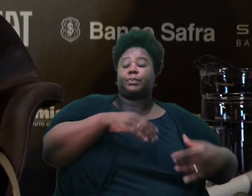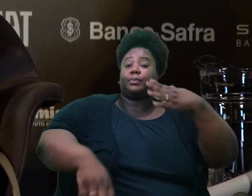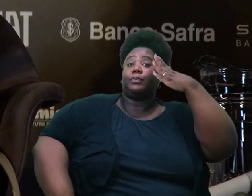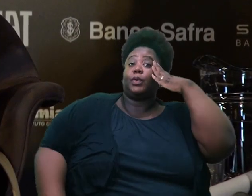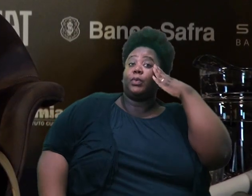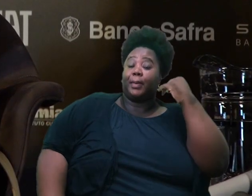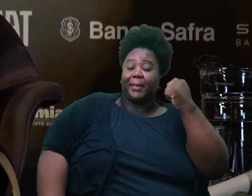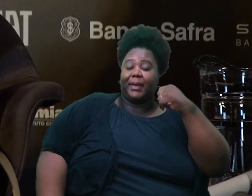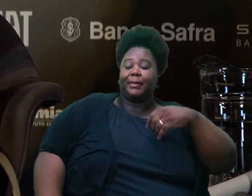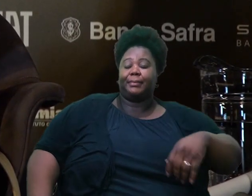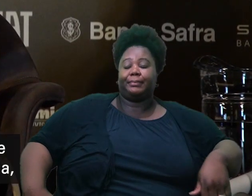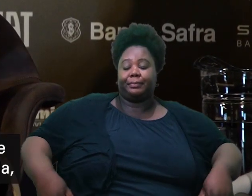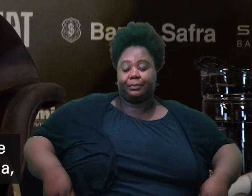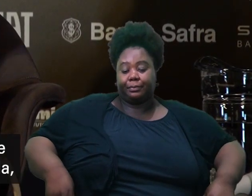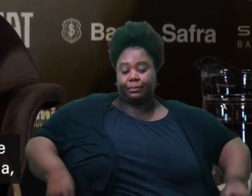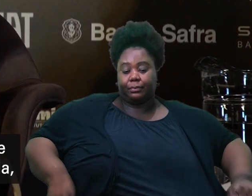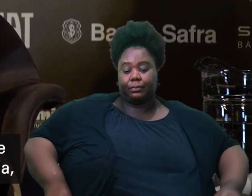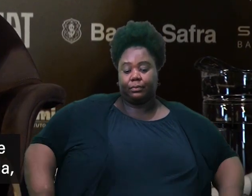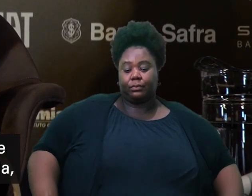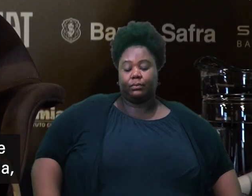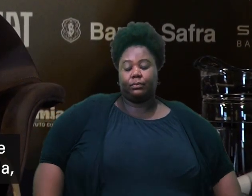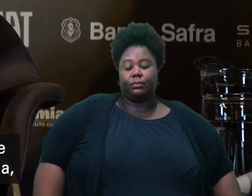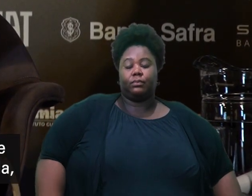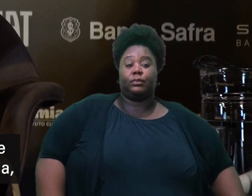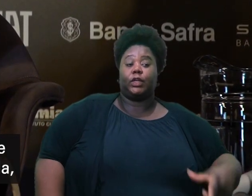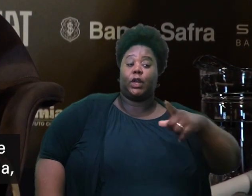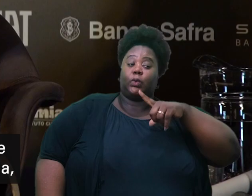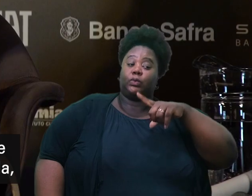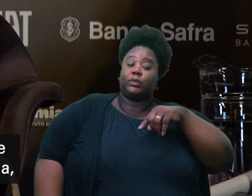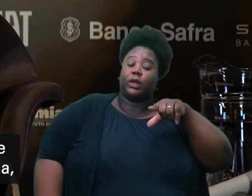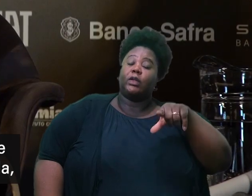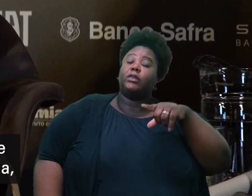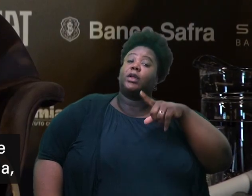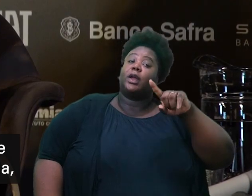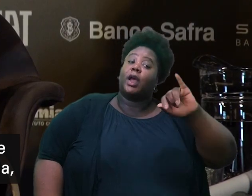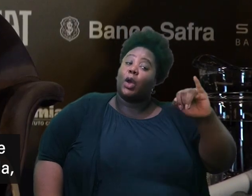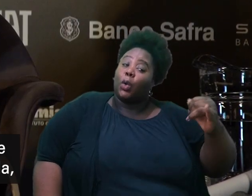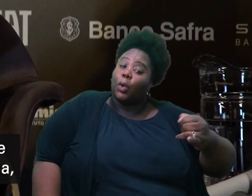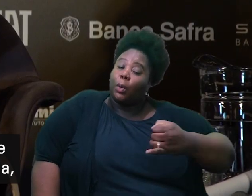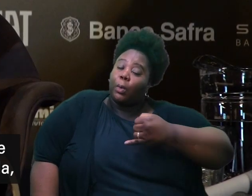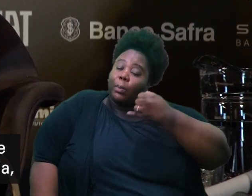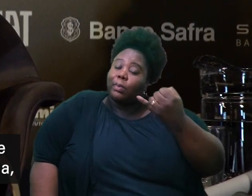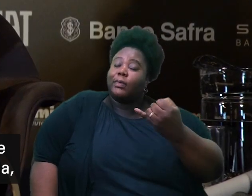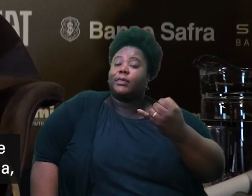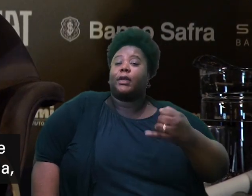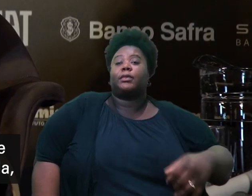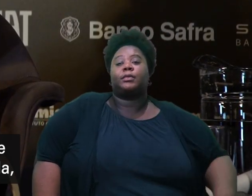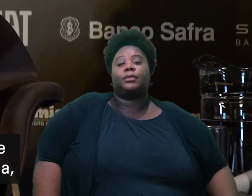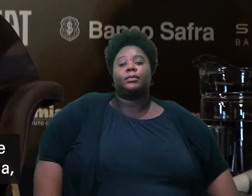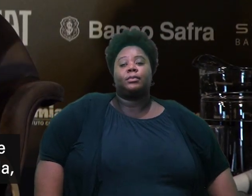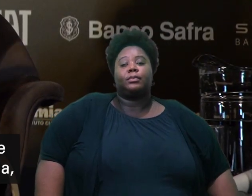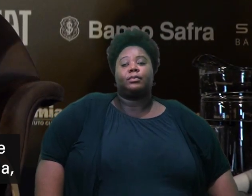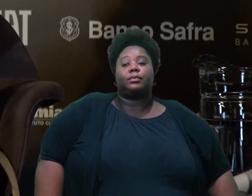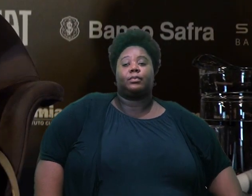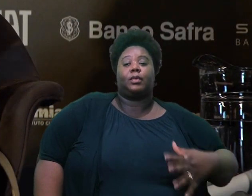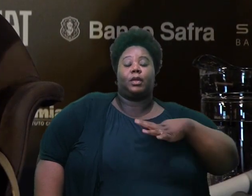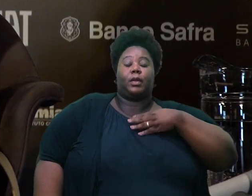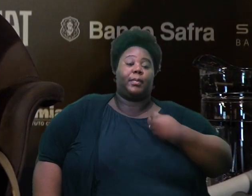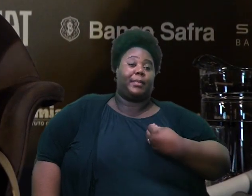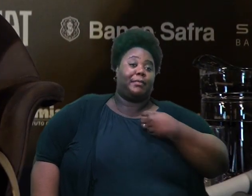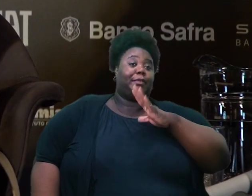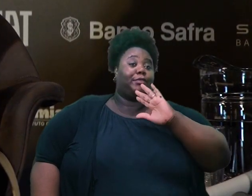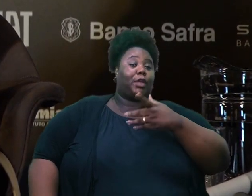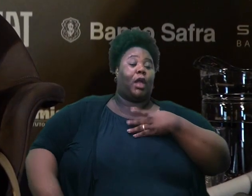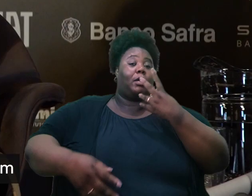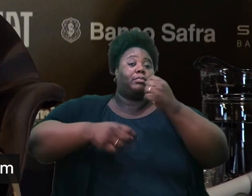saberes que eu tenho tido a oportunidade de adquirir ao longo da minha vida, e já são